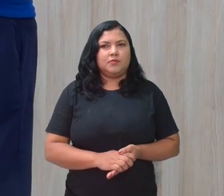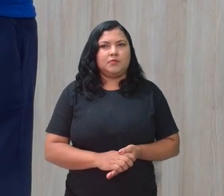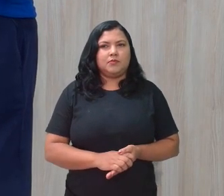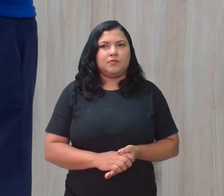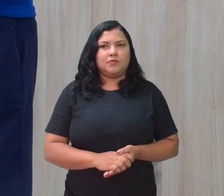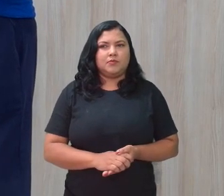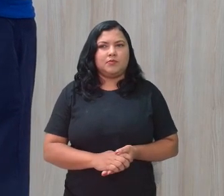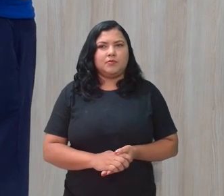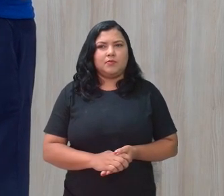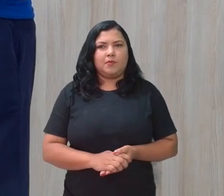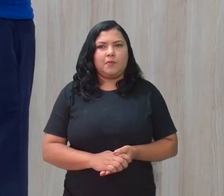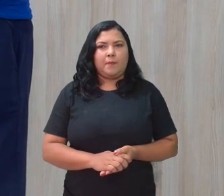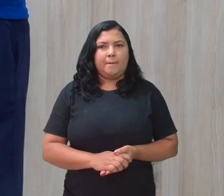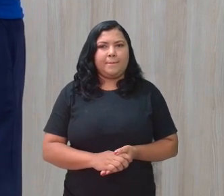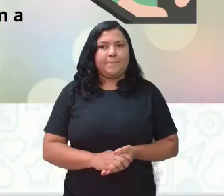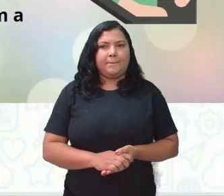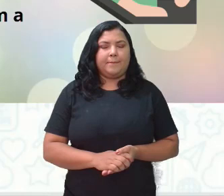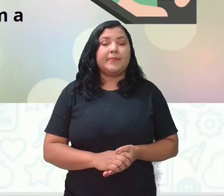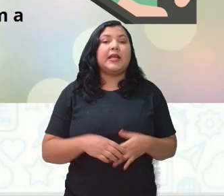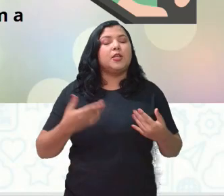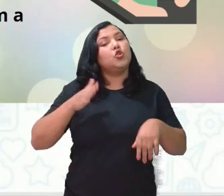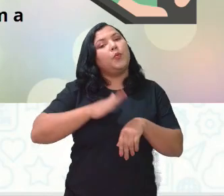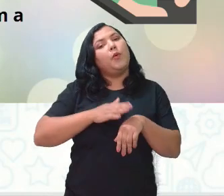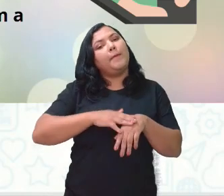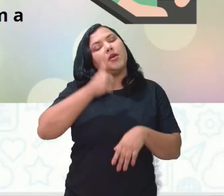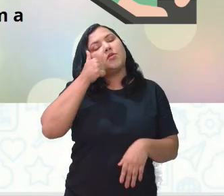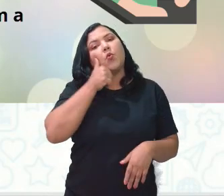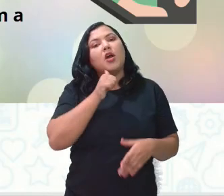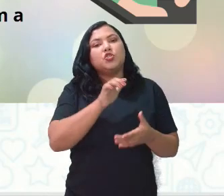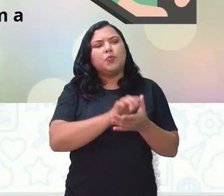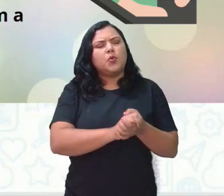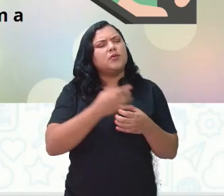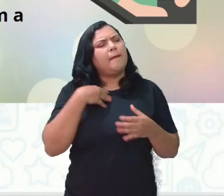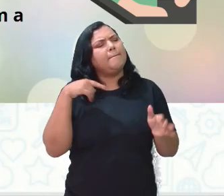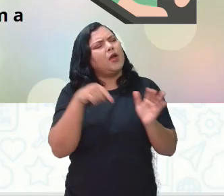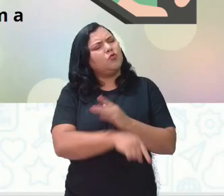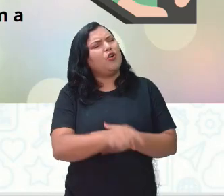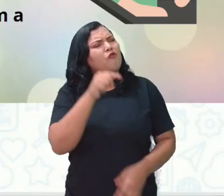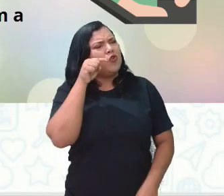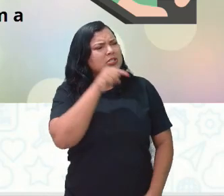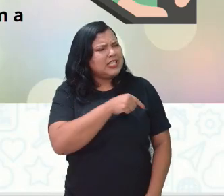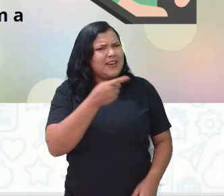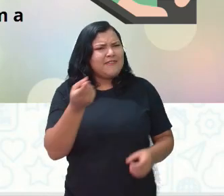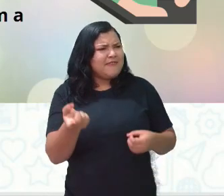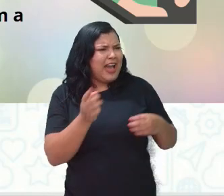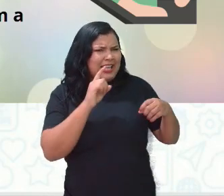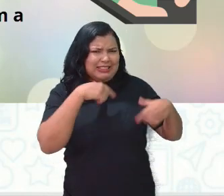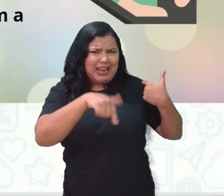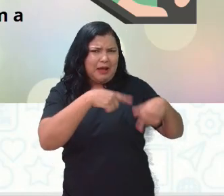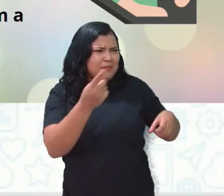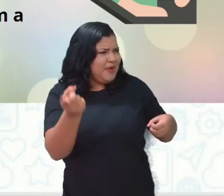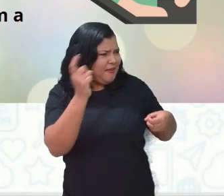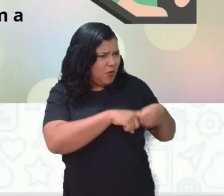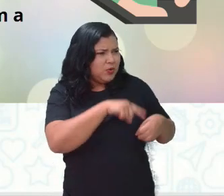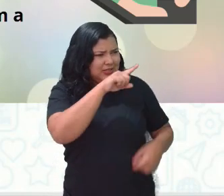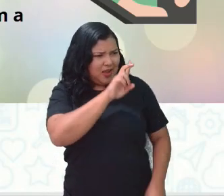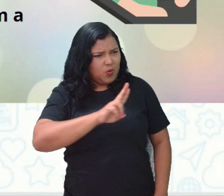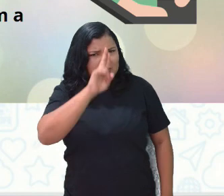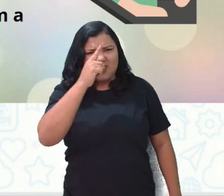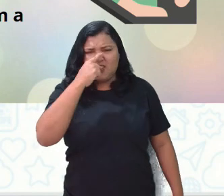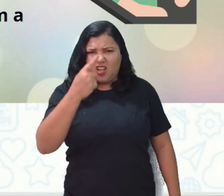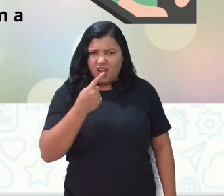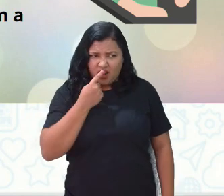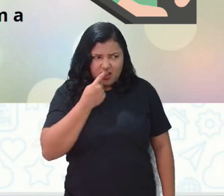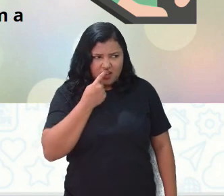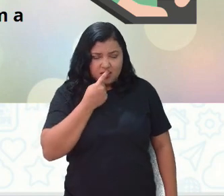quando a esposa questiona se ele vai no consultório com esse nariz, ele